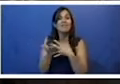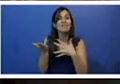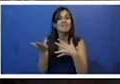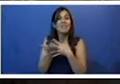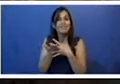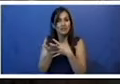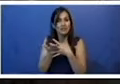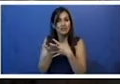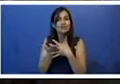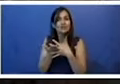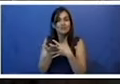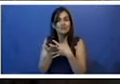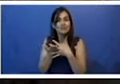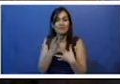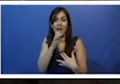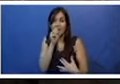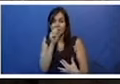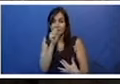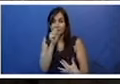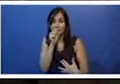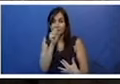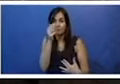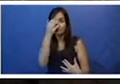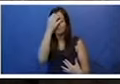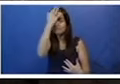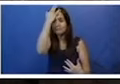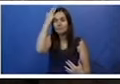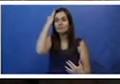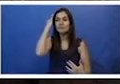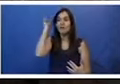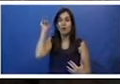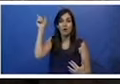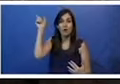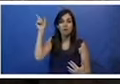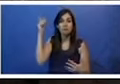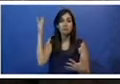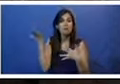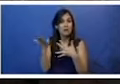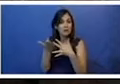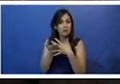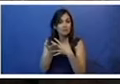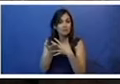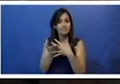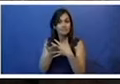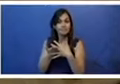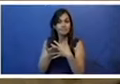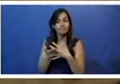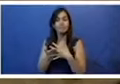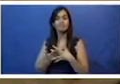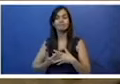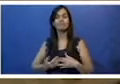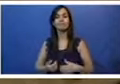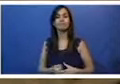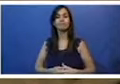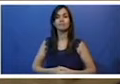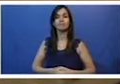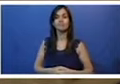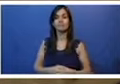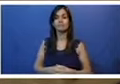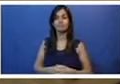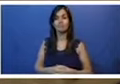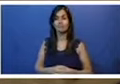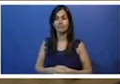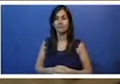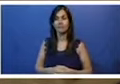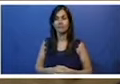laranja metade Olha lá aqui dá para ver certinho que é a metade da laranja ó olha lá no meio das duas ó